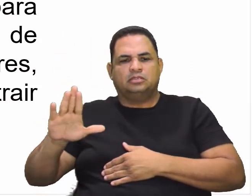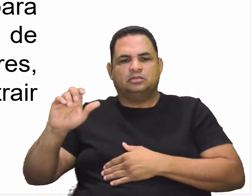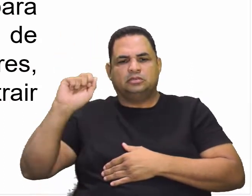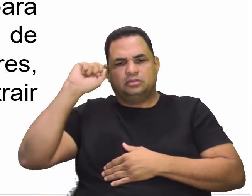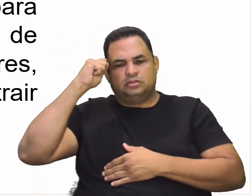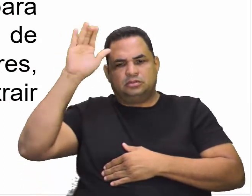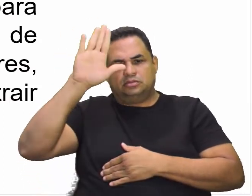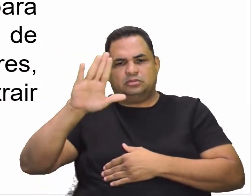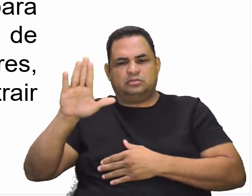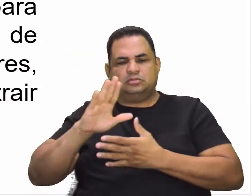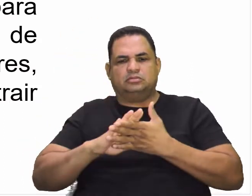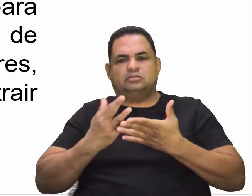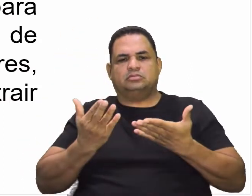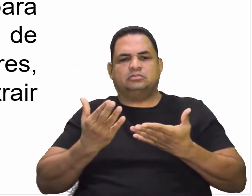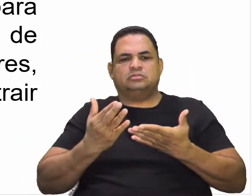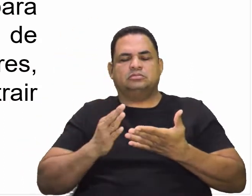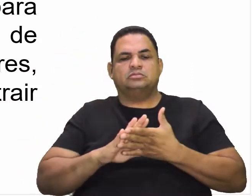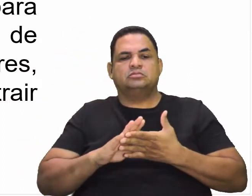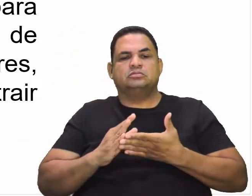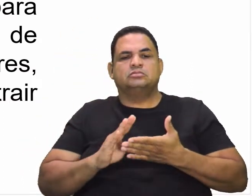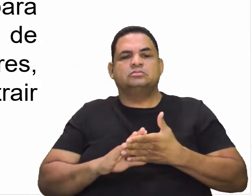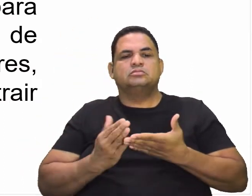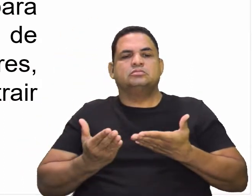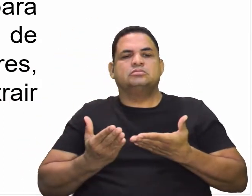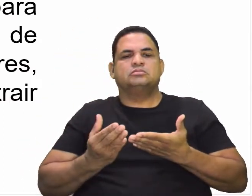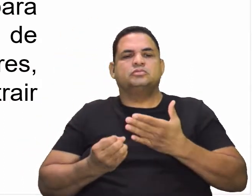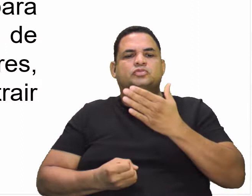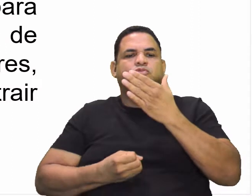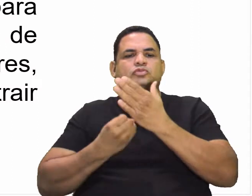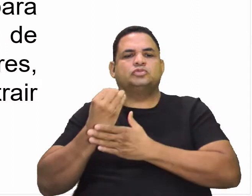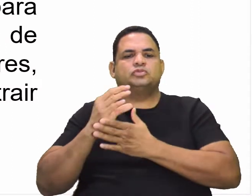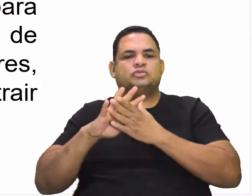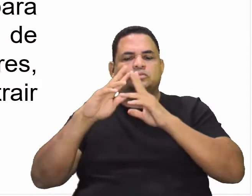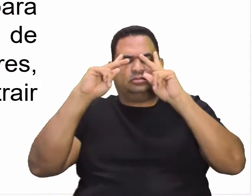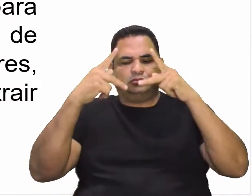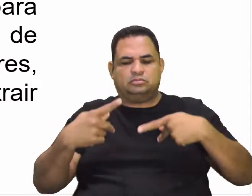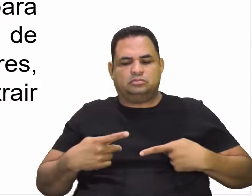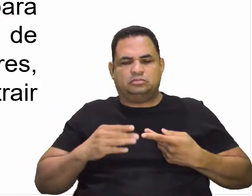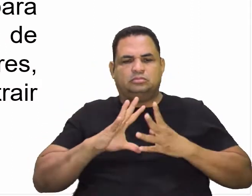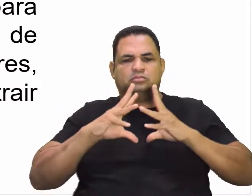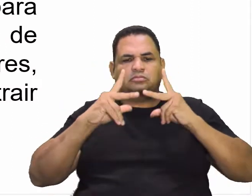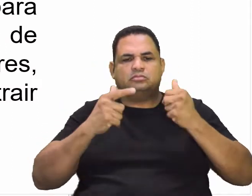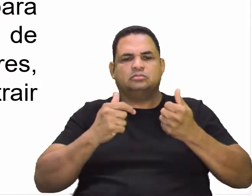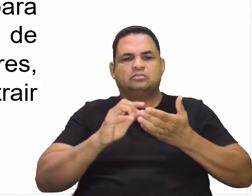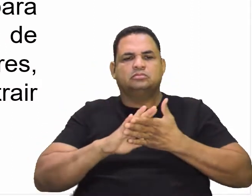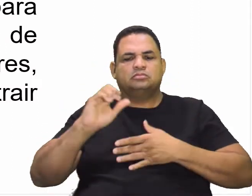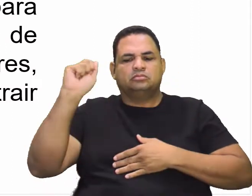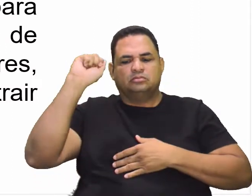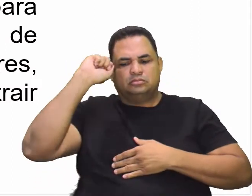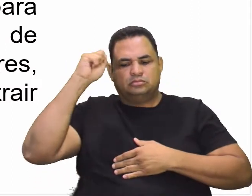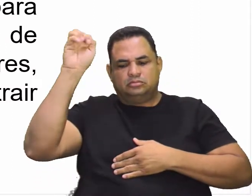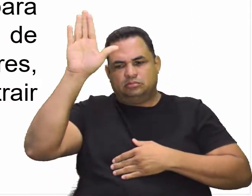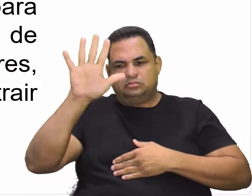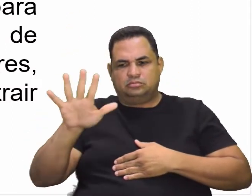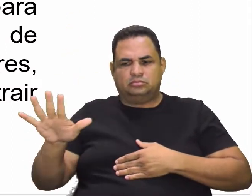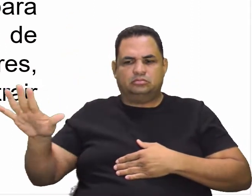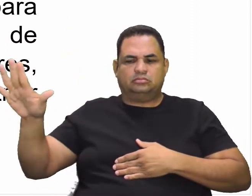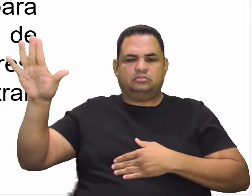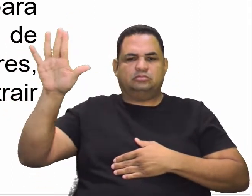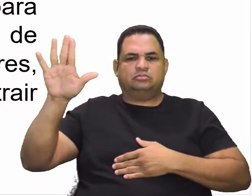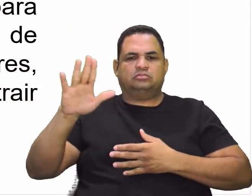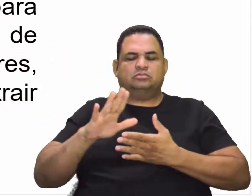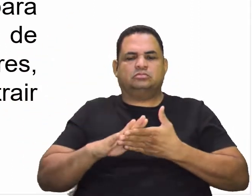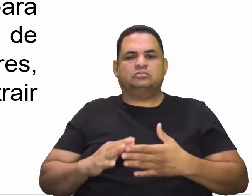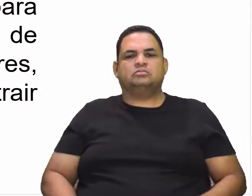África. Aonde surgiu a humanidade? Na África, tá, gente? Todo o preconceito da África, a humanidade, ela surge lá na África.